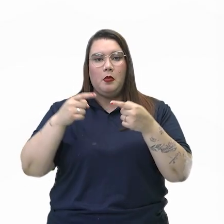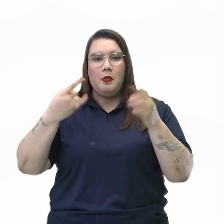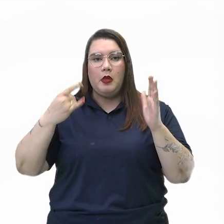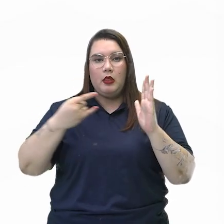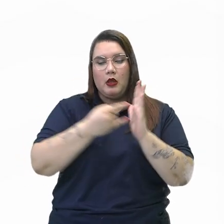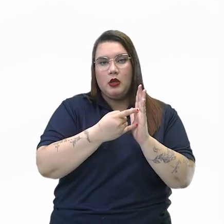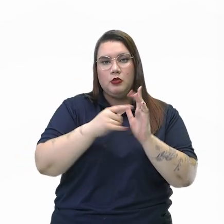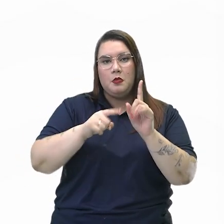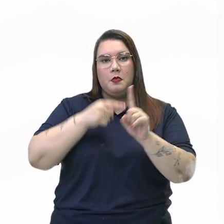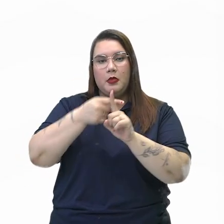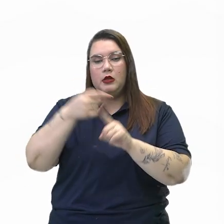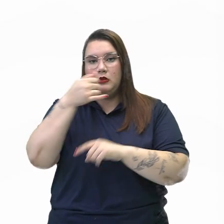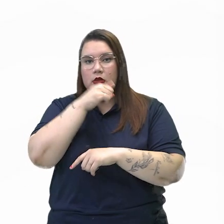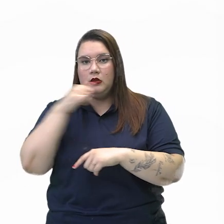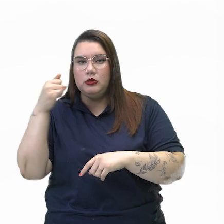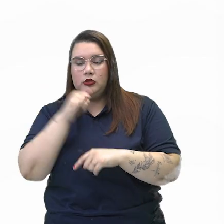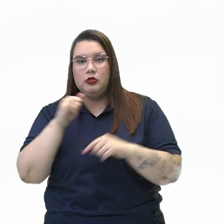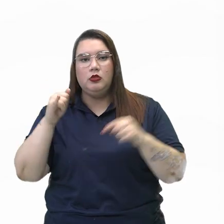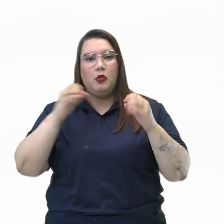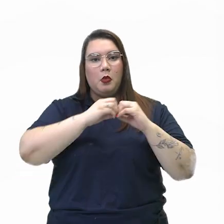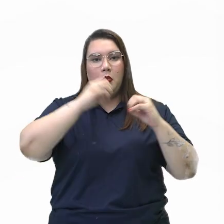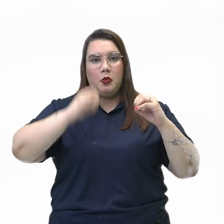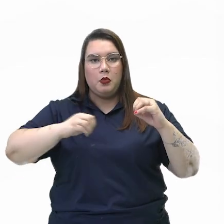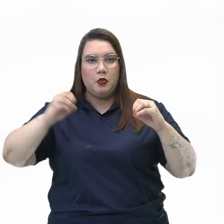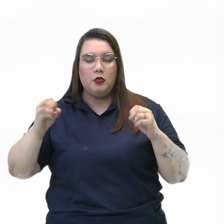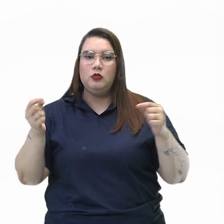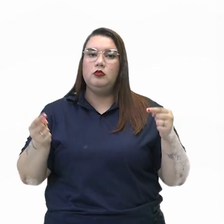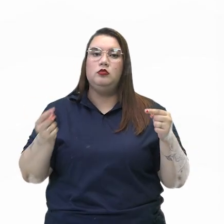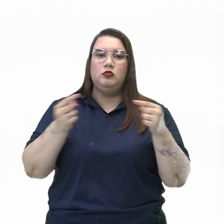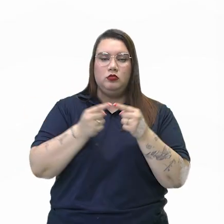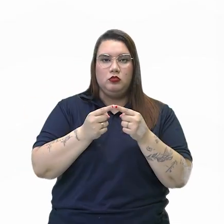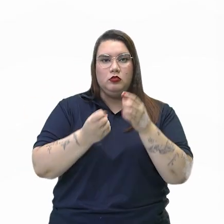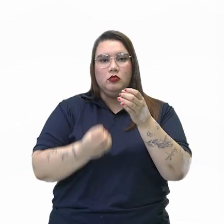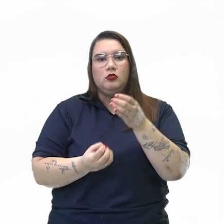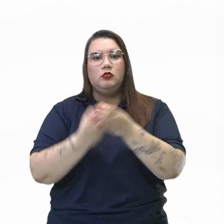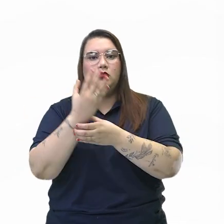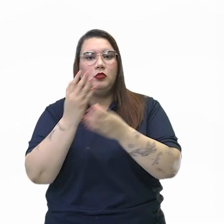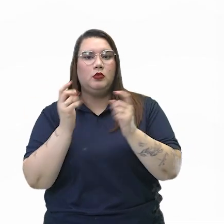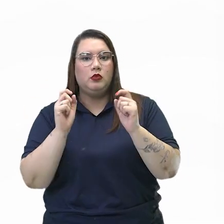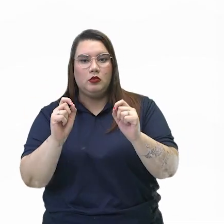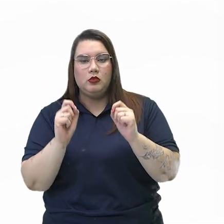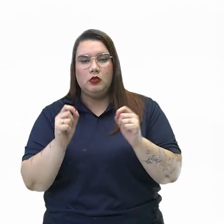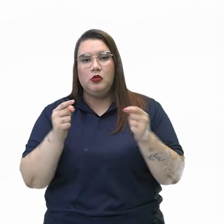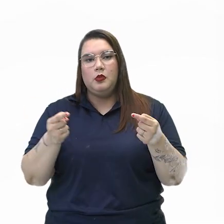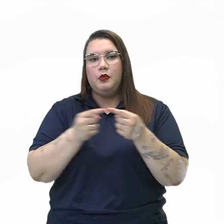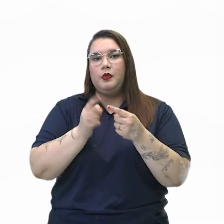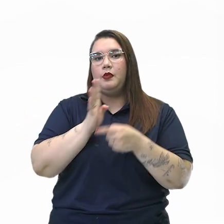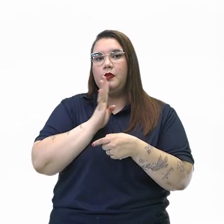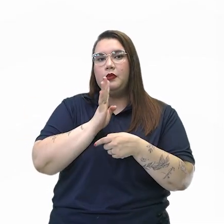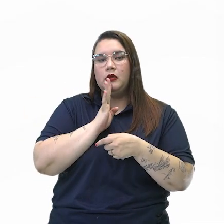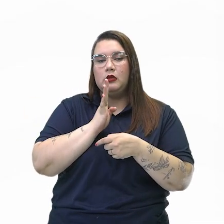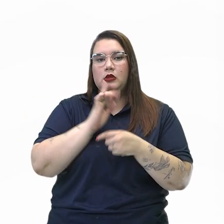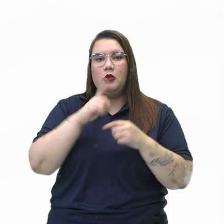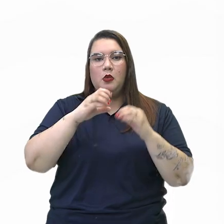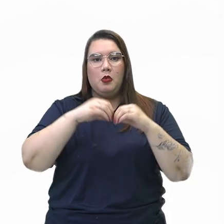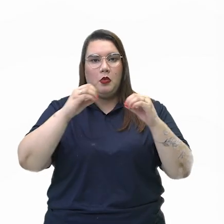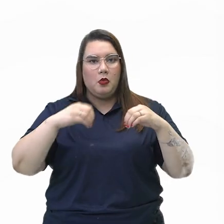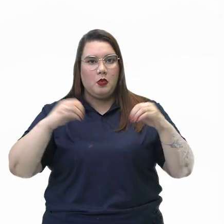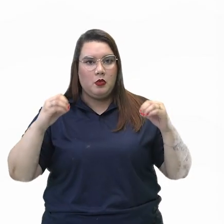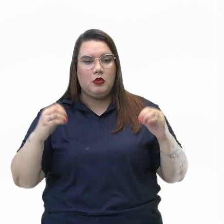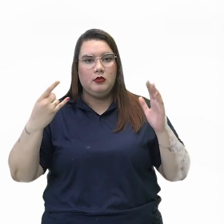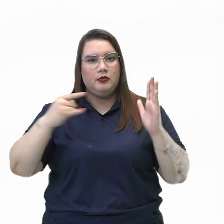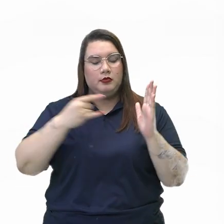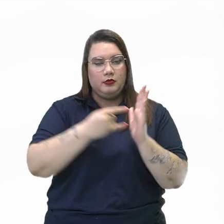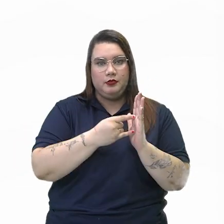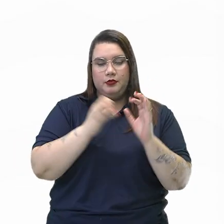campo elétrico, essas ondas emitidas por esses campos, dá origem, então, ao que a gente chama de onda eletromagnética.